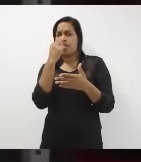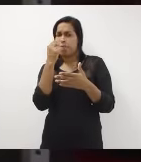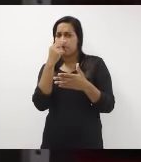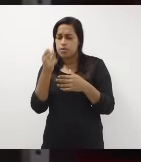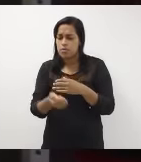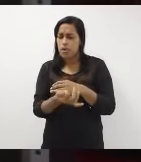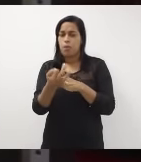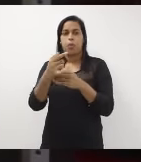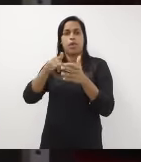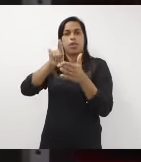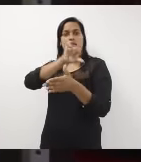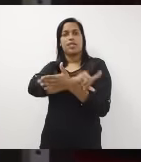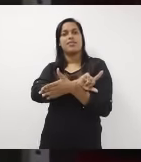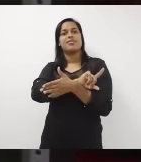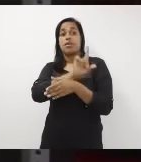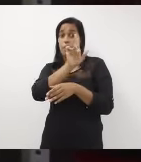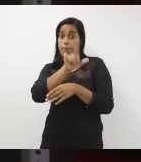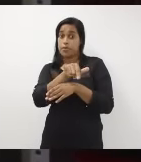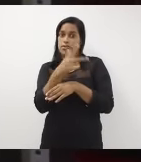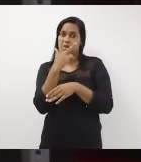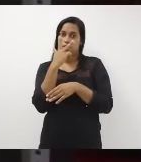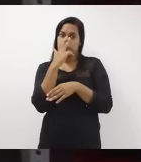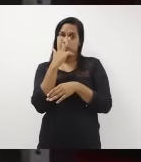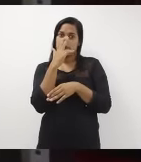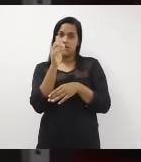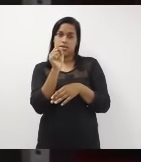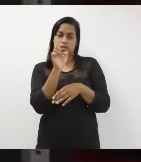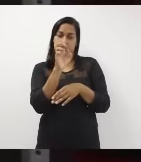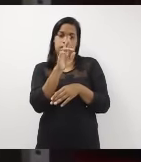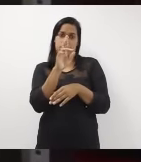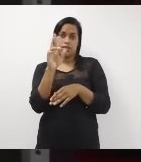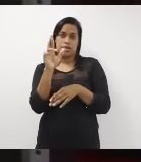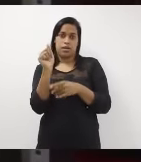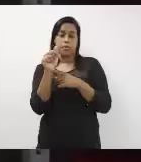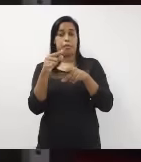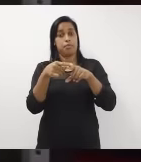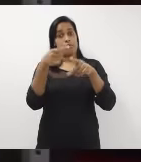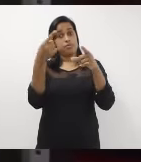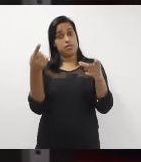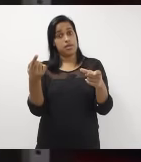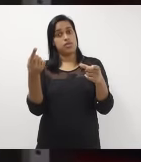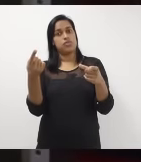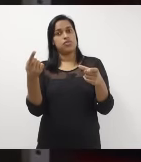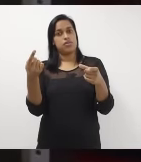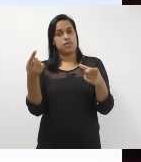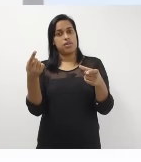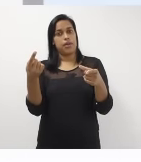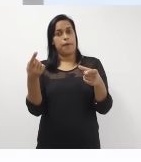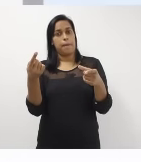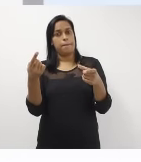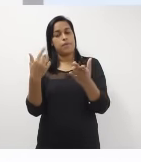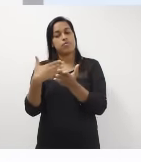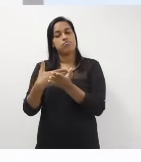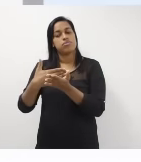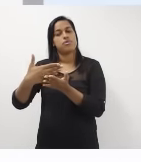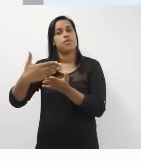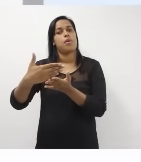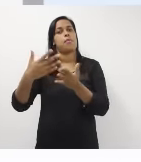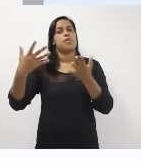anterior. Por isso que ele vai parecer um dente de serra. Vai existir um consumo máximo, que vai estar no início, e aí